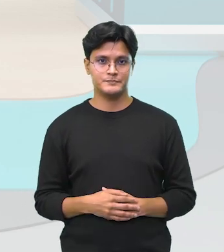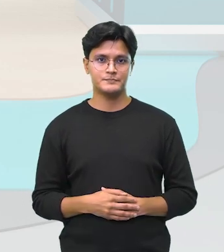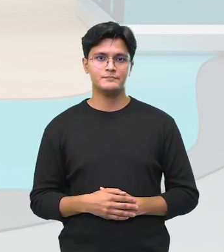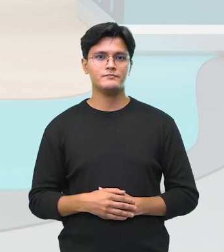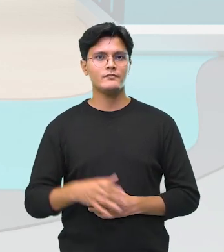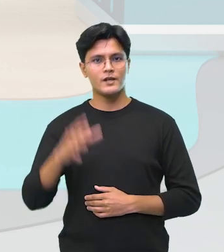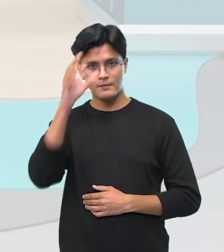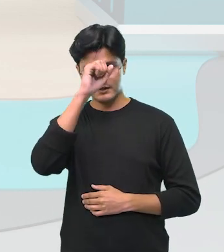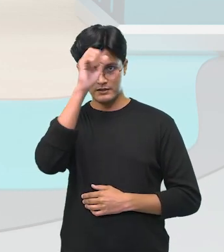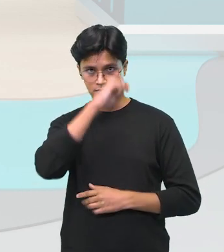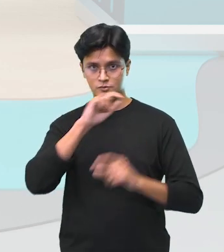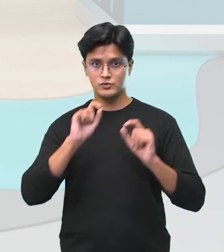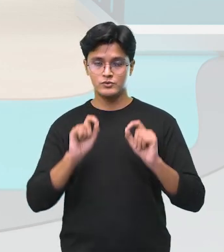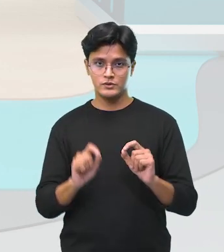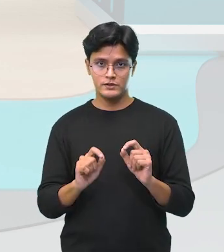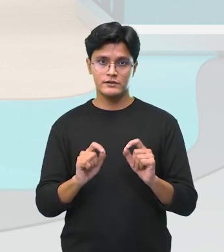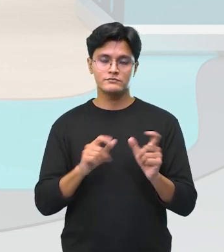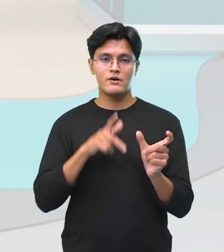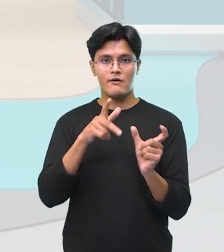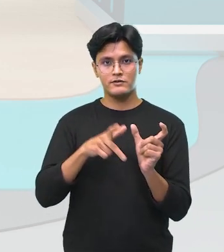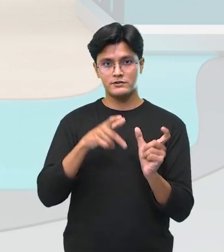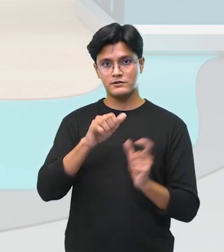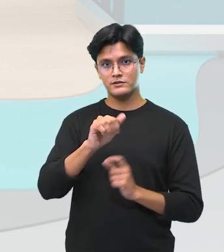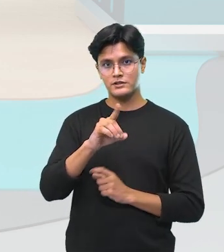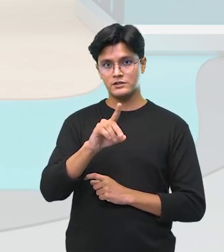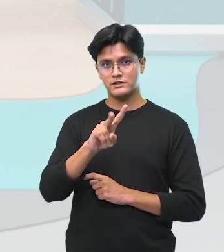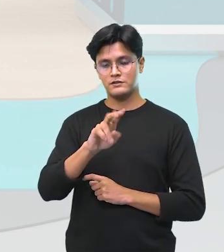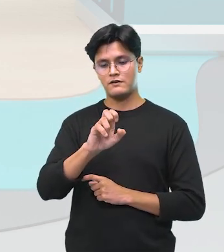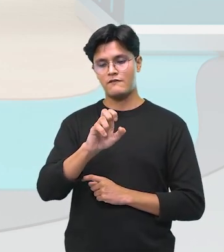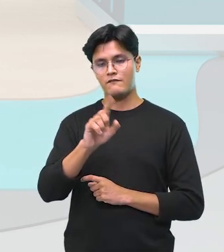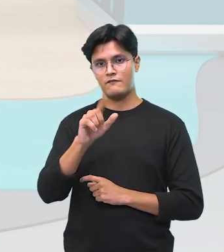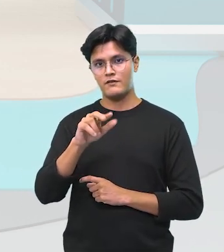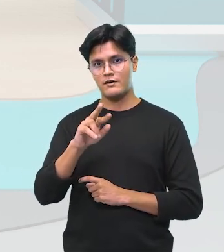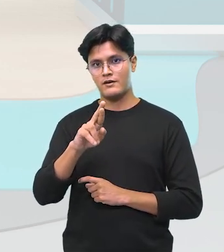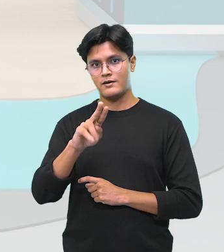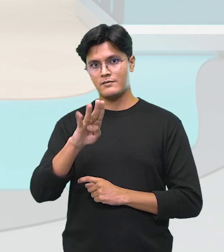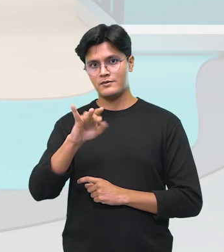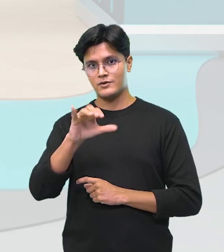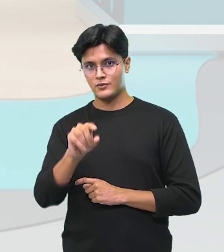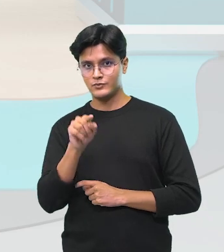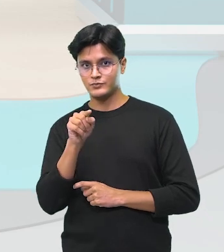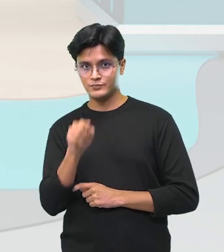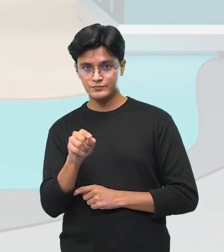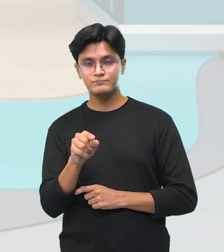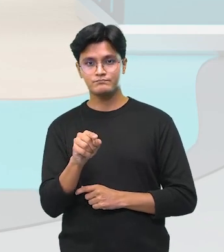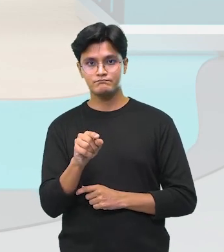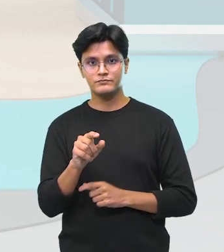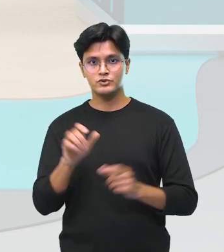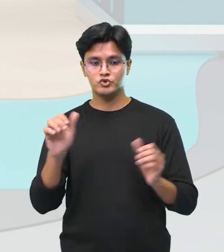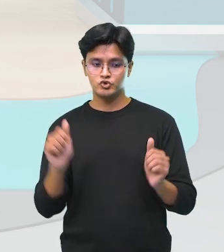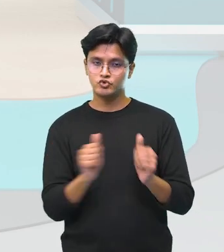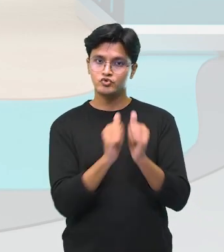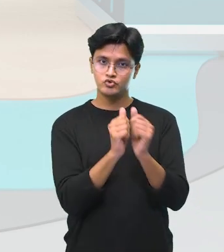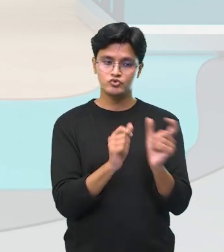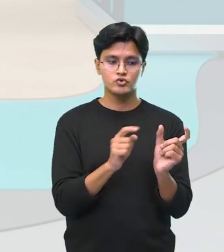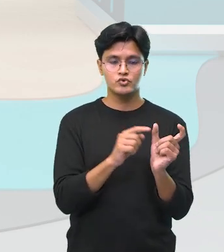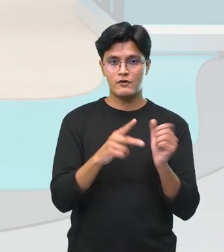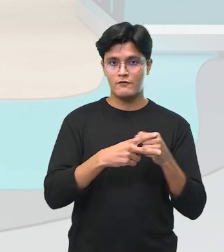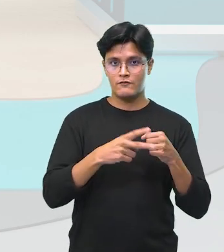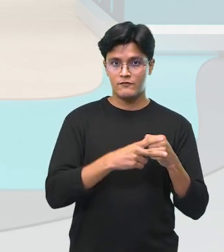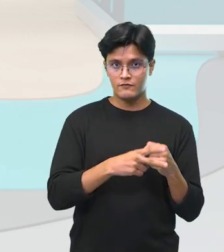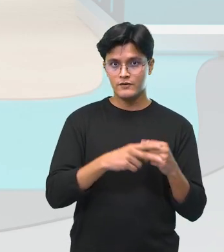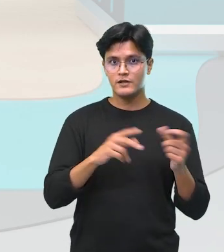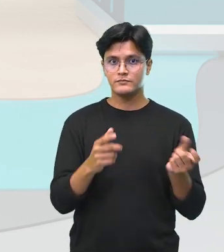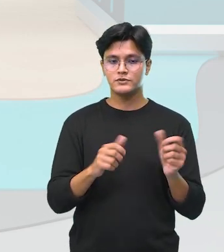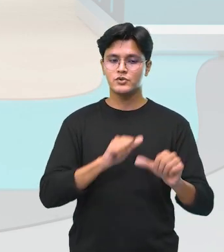vimos advérbios, que é aquela palavra que vai acompanhar, né, e vai modificar o sentido do verbo, do adjetivo e